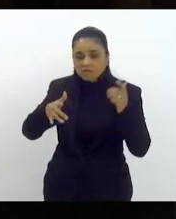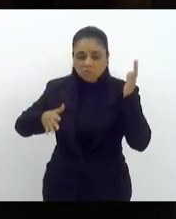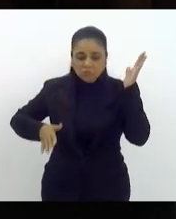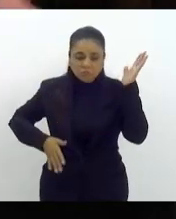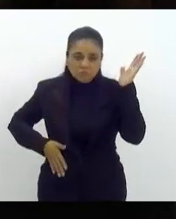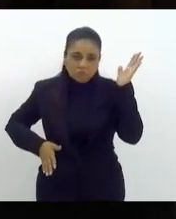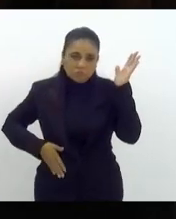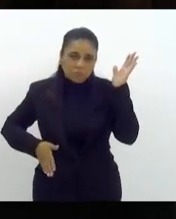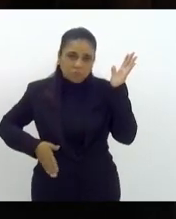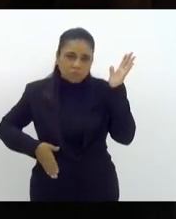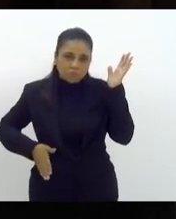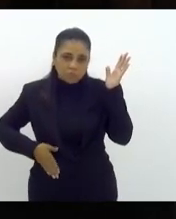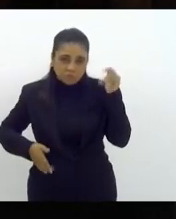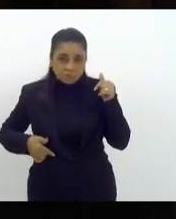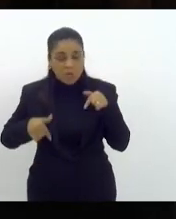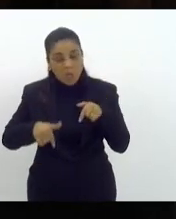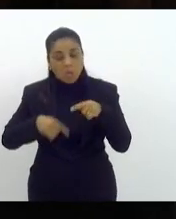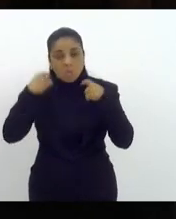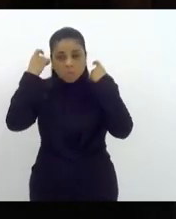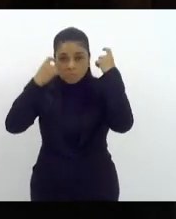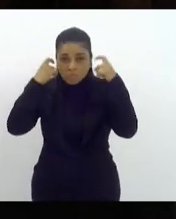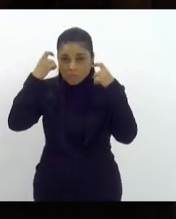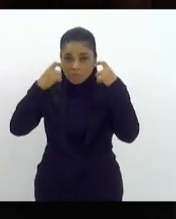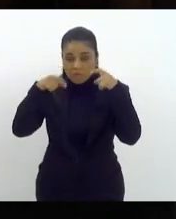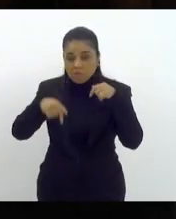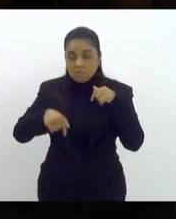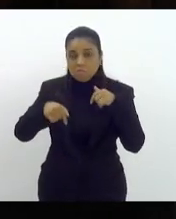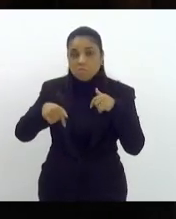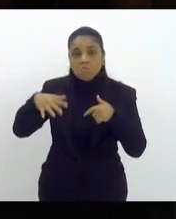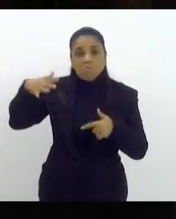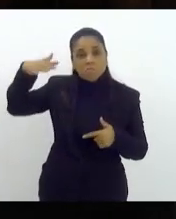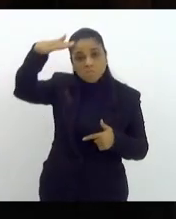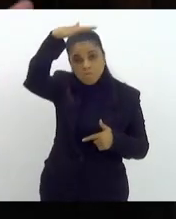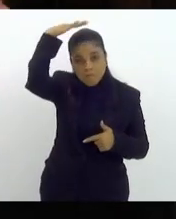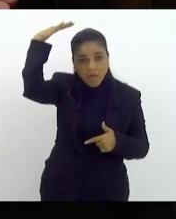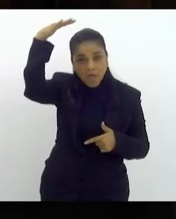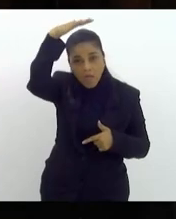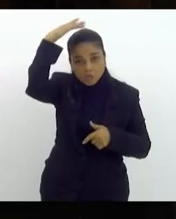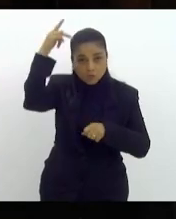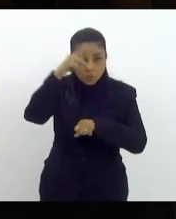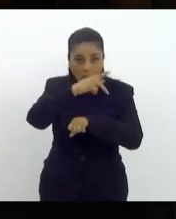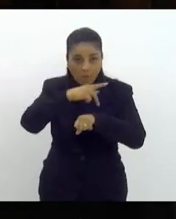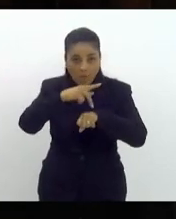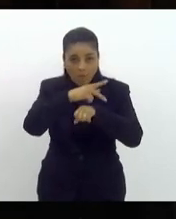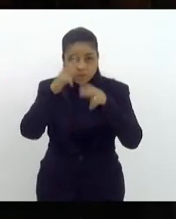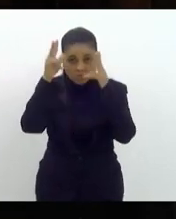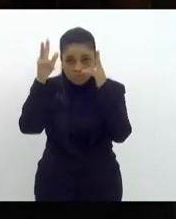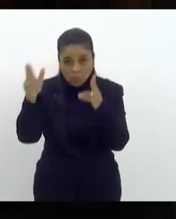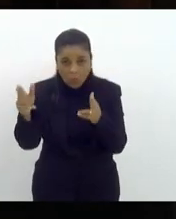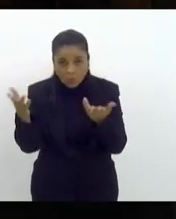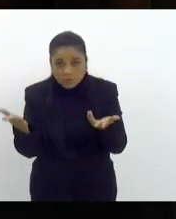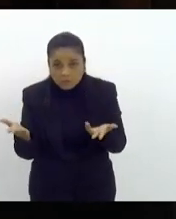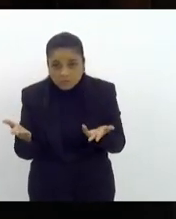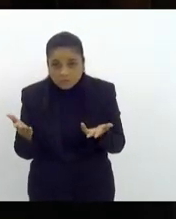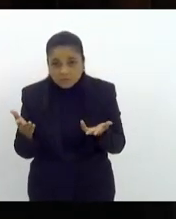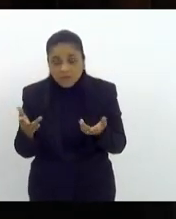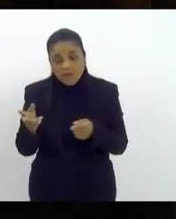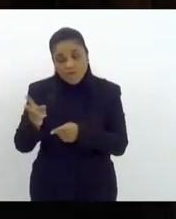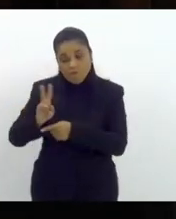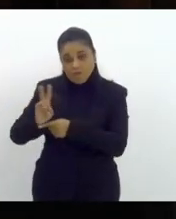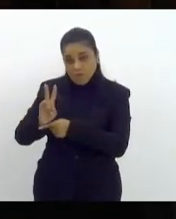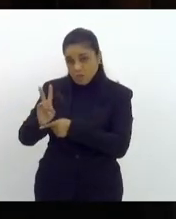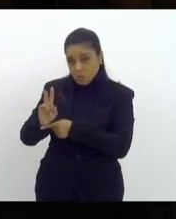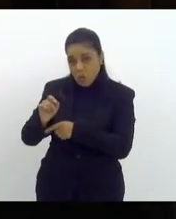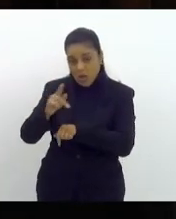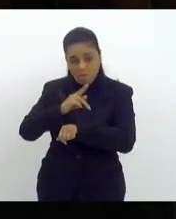vagabundos eu tô preocupado isso aqui virar um México só que se bobear vai virar o mestre vai virar Venezuela nem